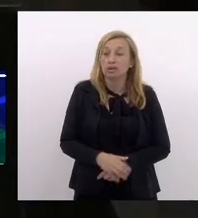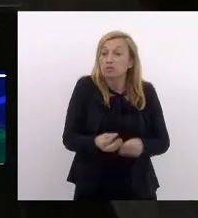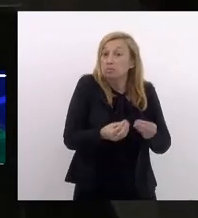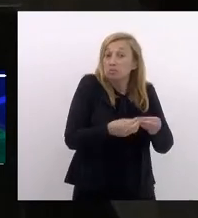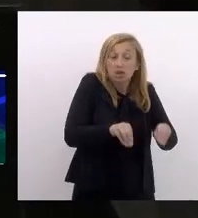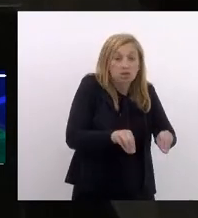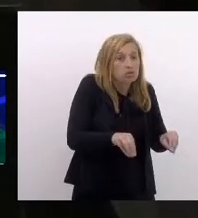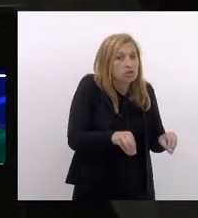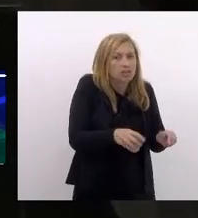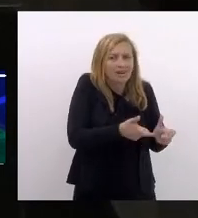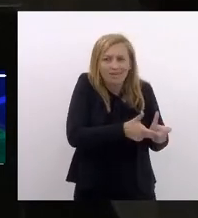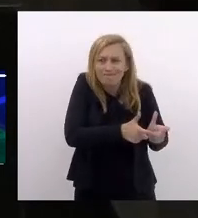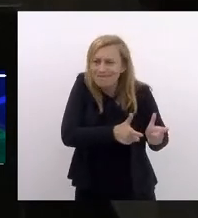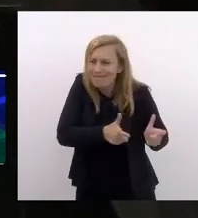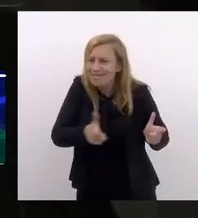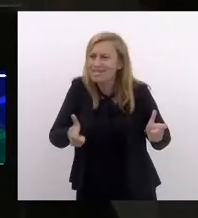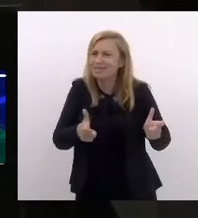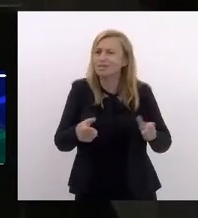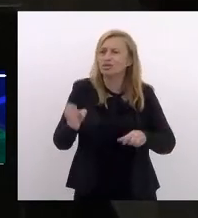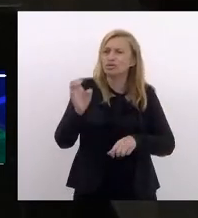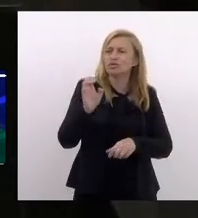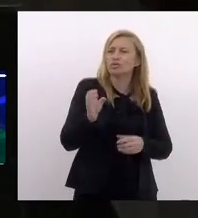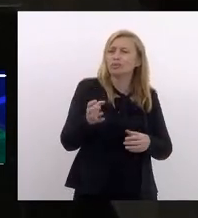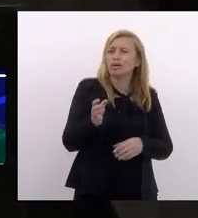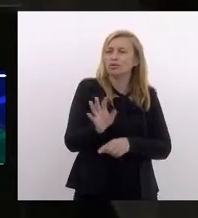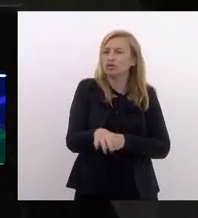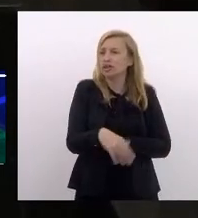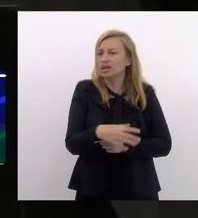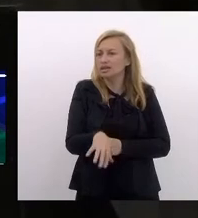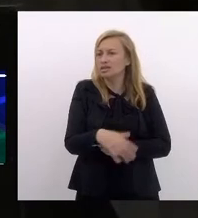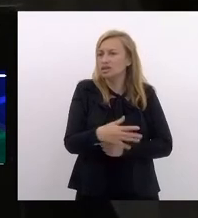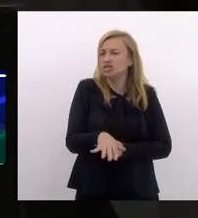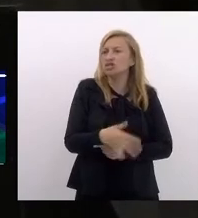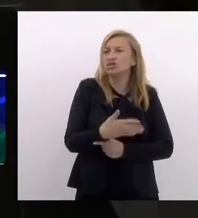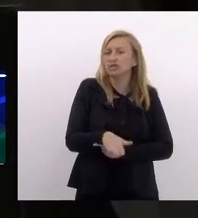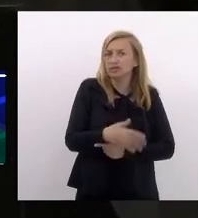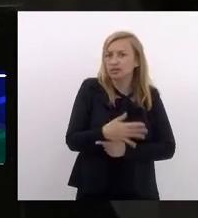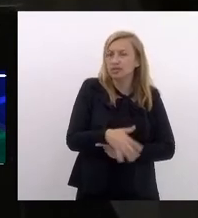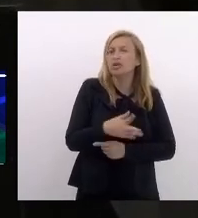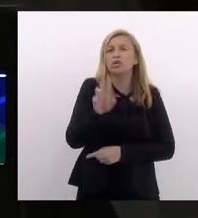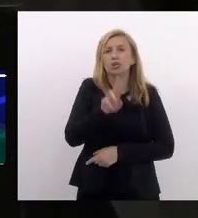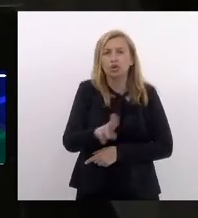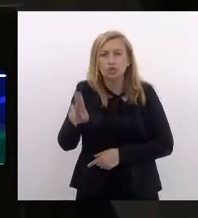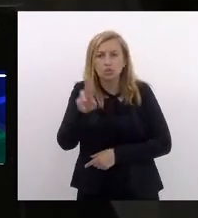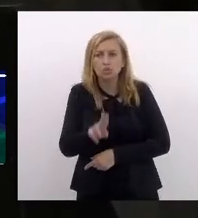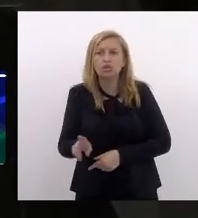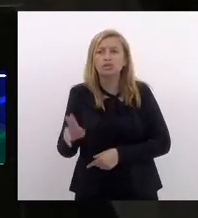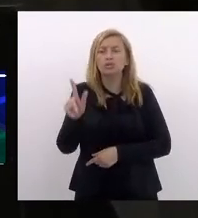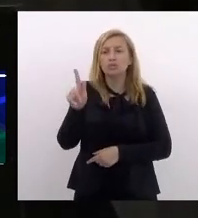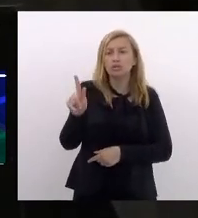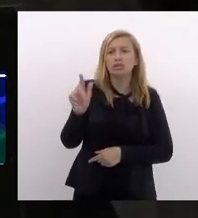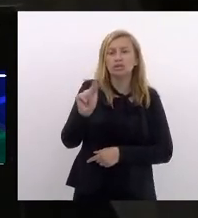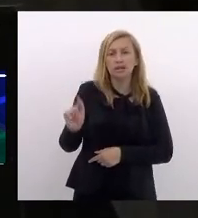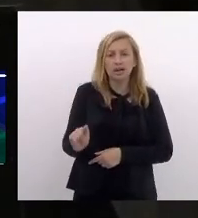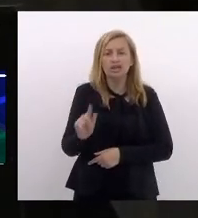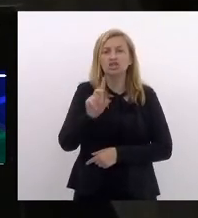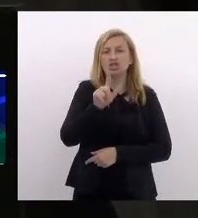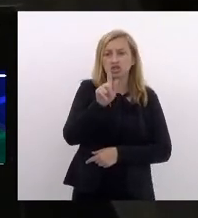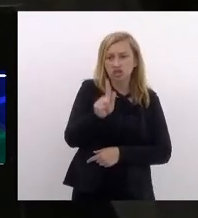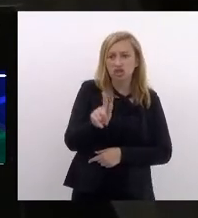tragédia para os taxistas que utilizam o